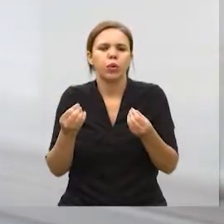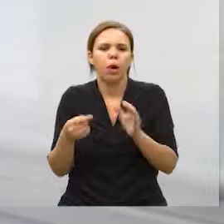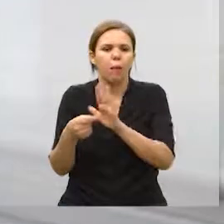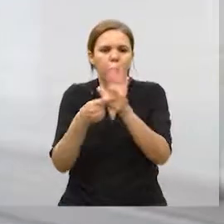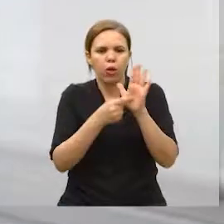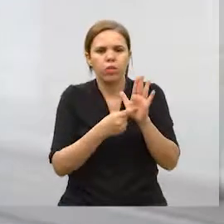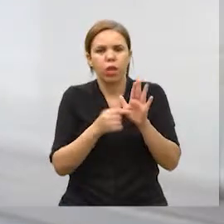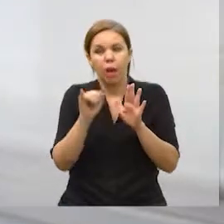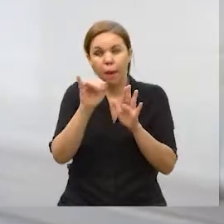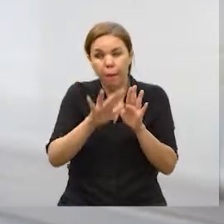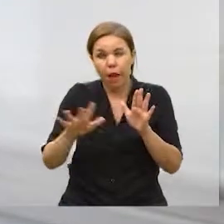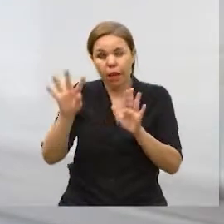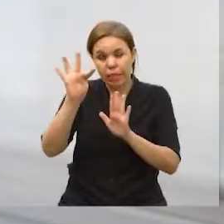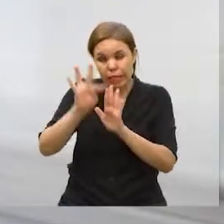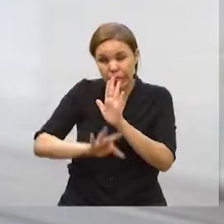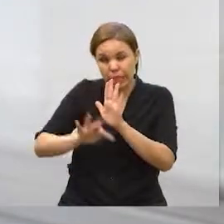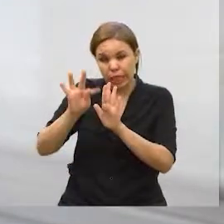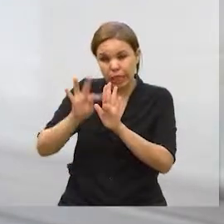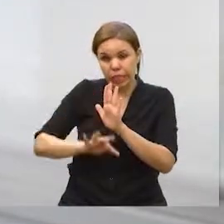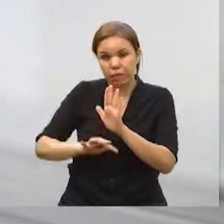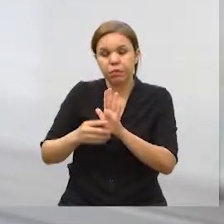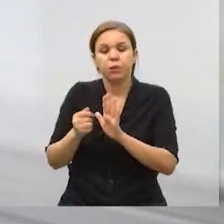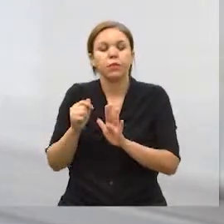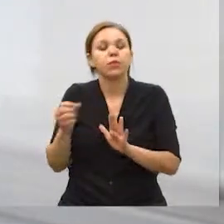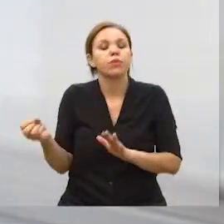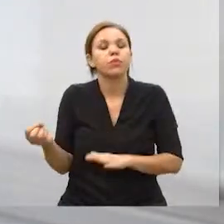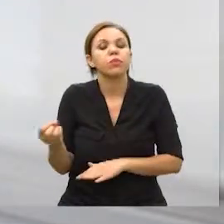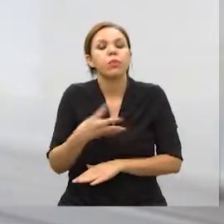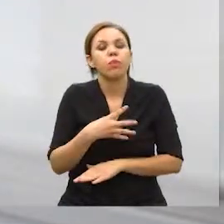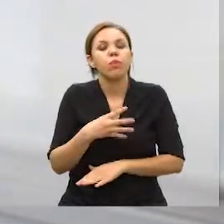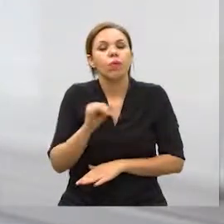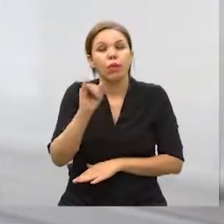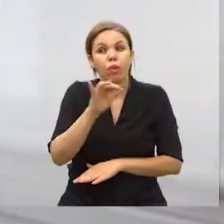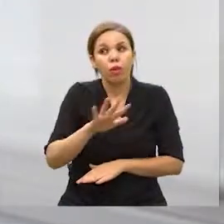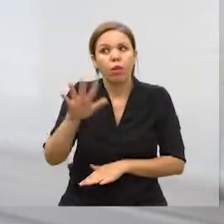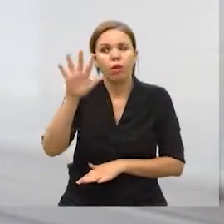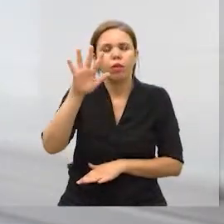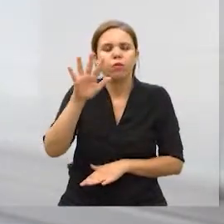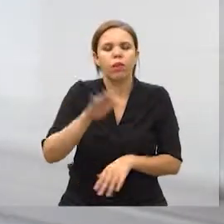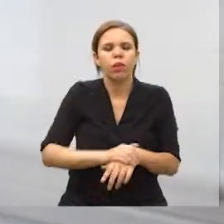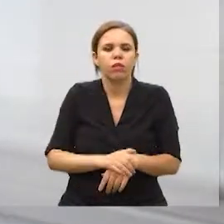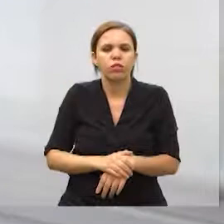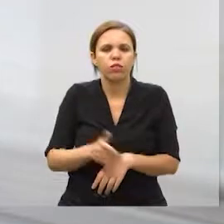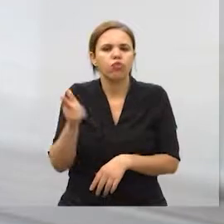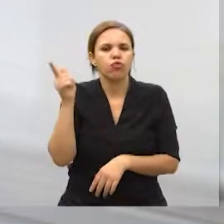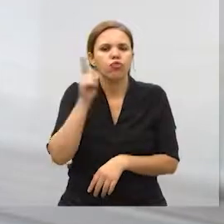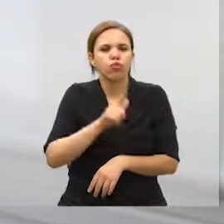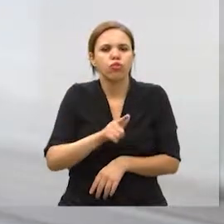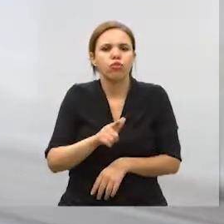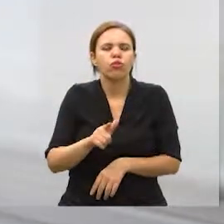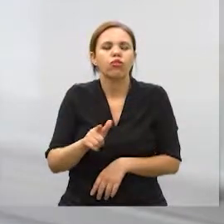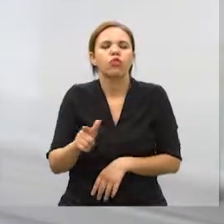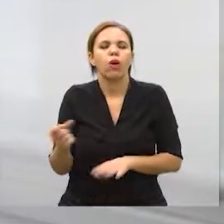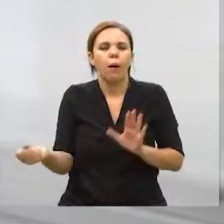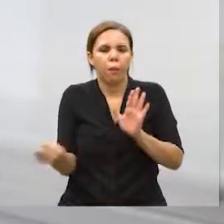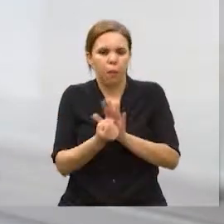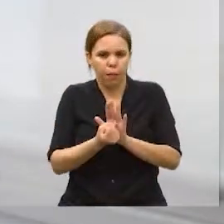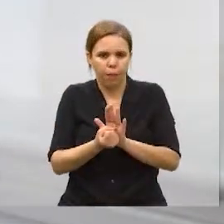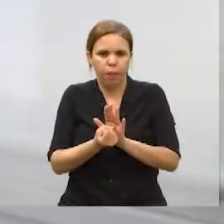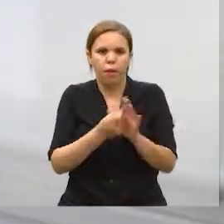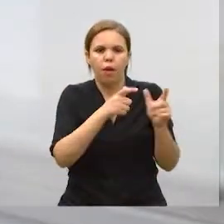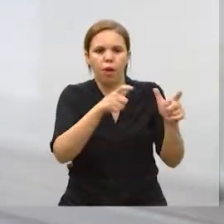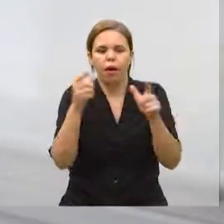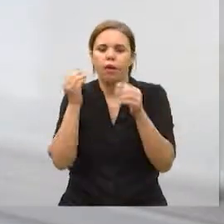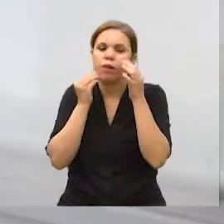é traduzir em imagens e textos também, né, essa nova cara do Conversa de Quintal, que está ganhando um novo